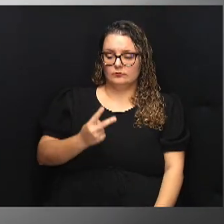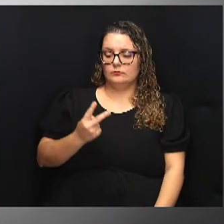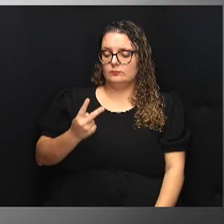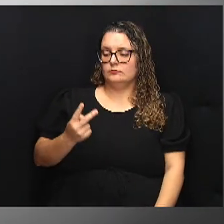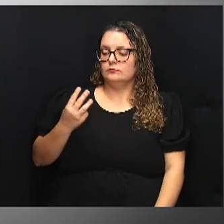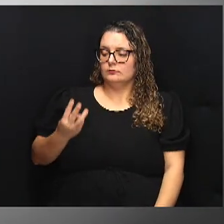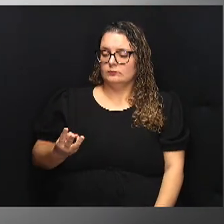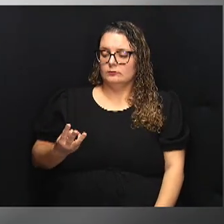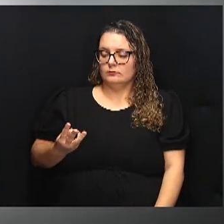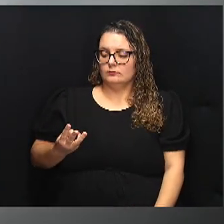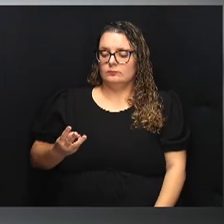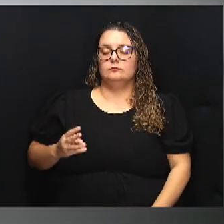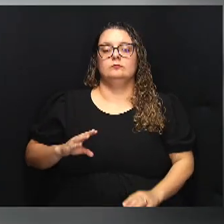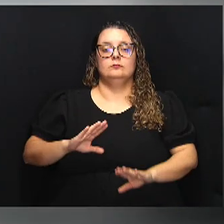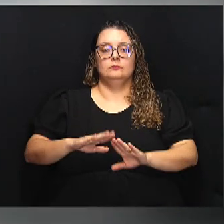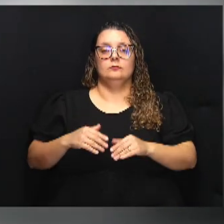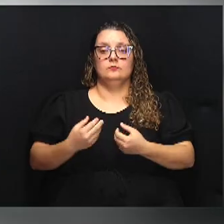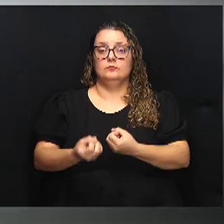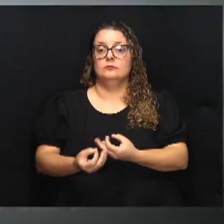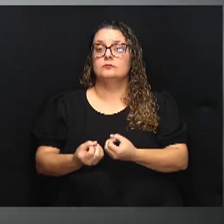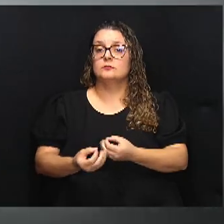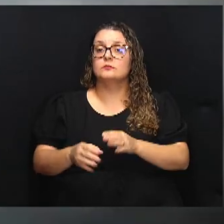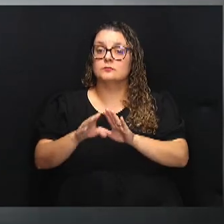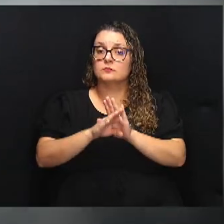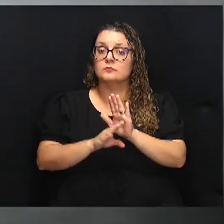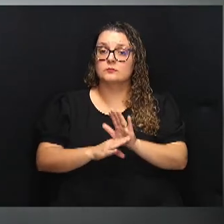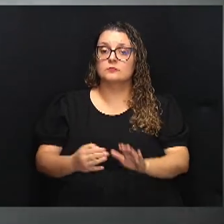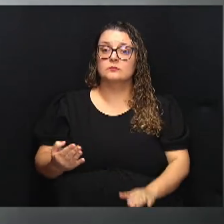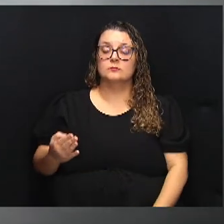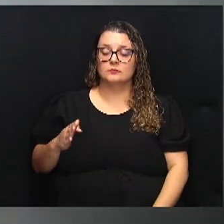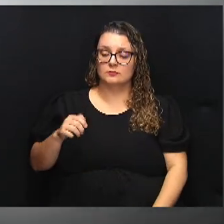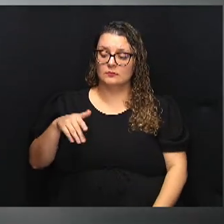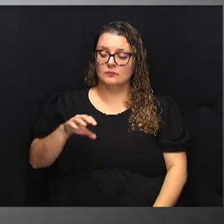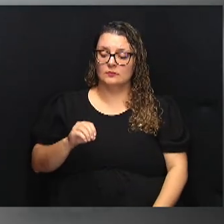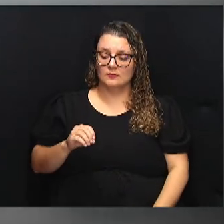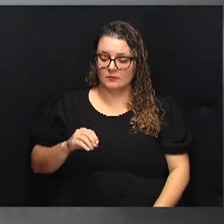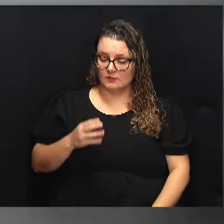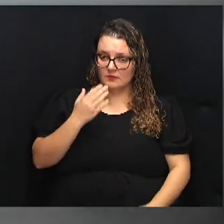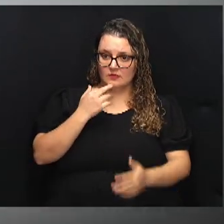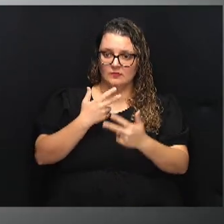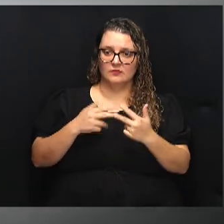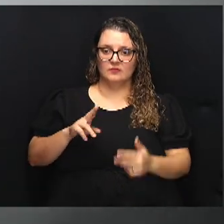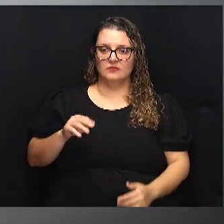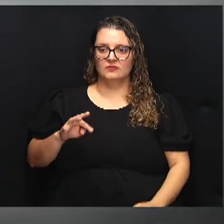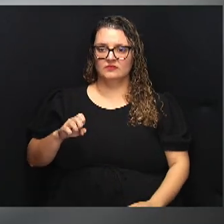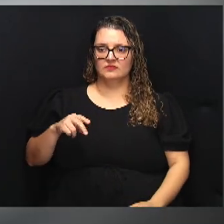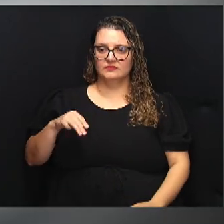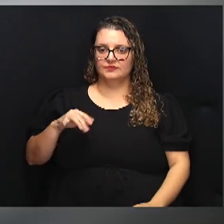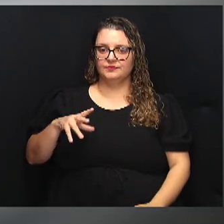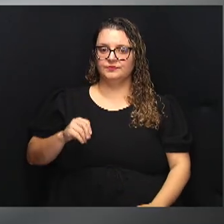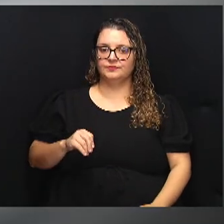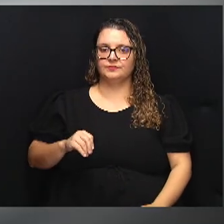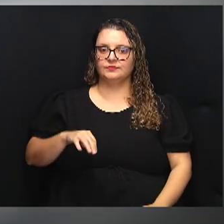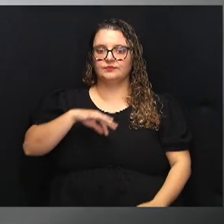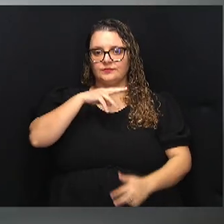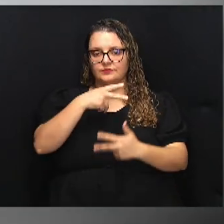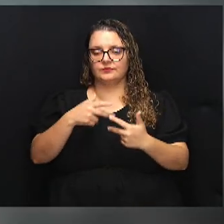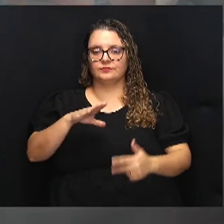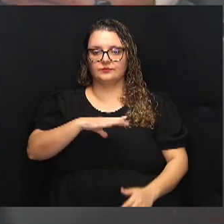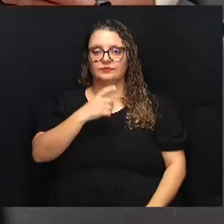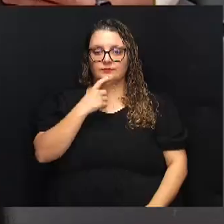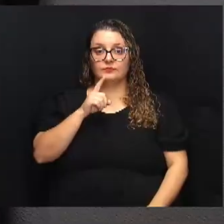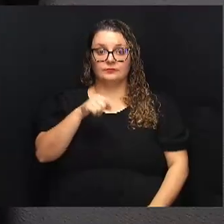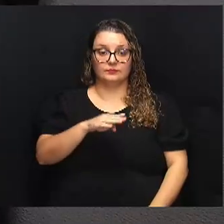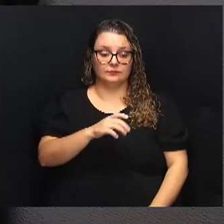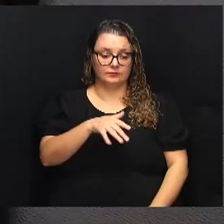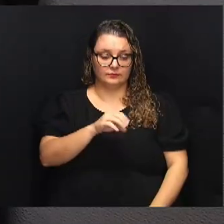1223, que requer informações sobre o programa do Banco de Ração e Utensílios para Animais aqui da cidade de Campinas. O Banco de